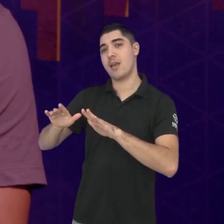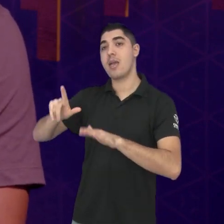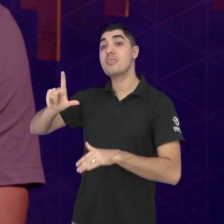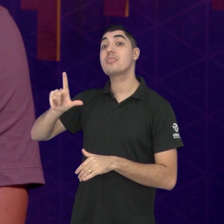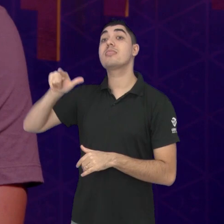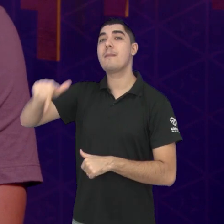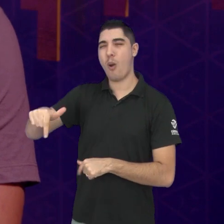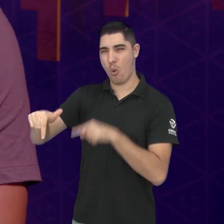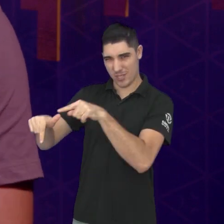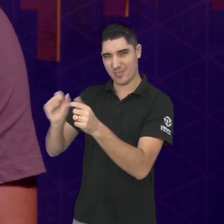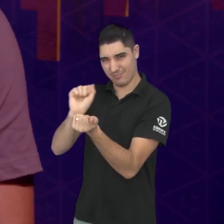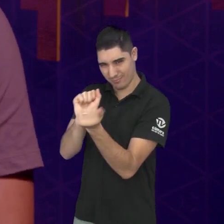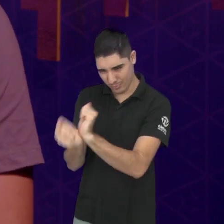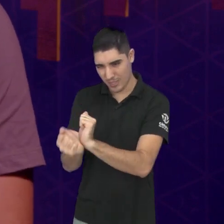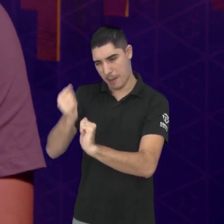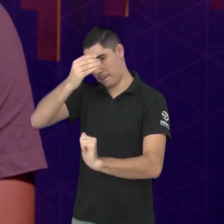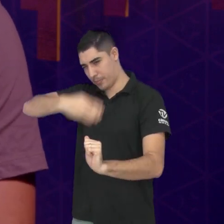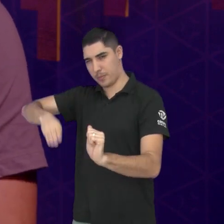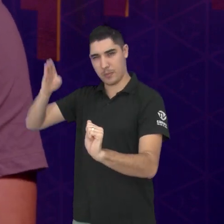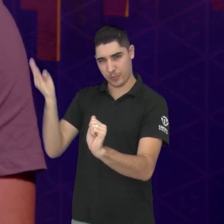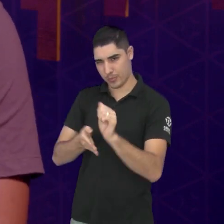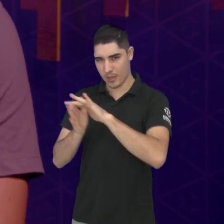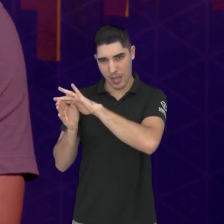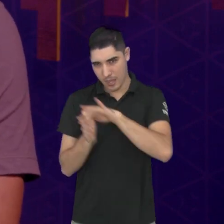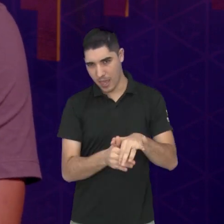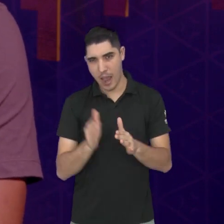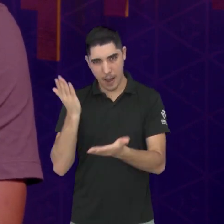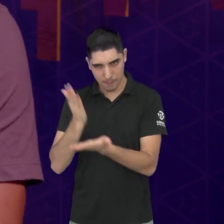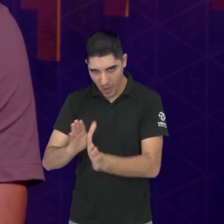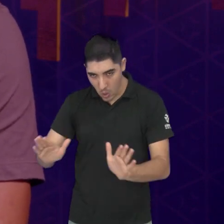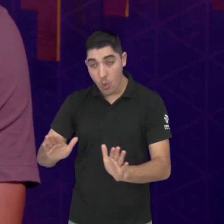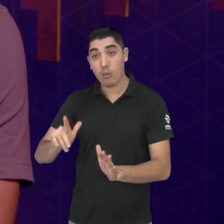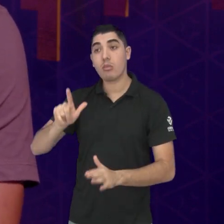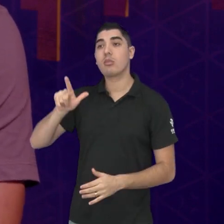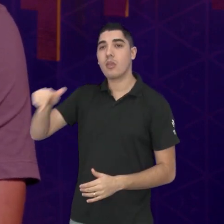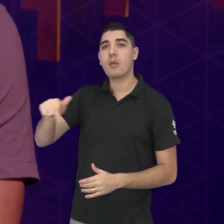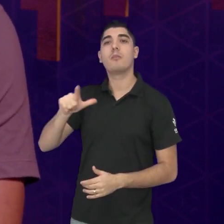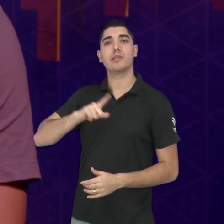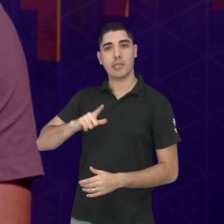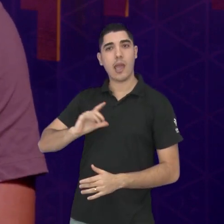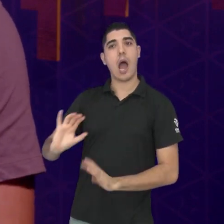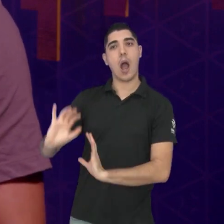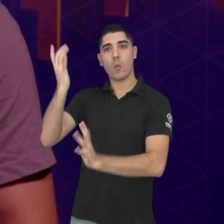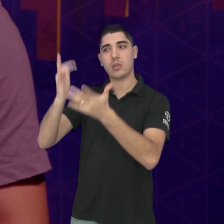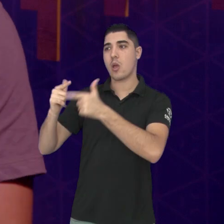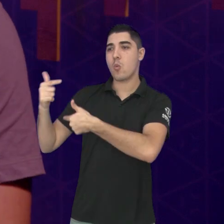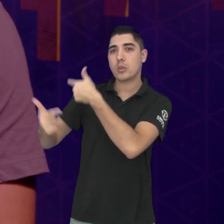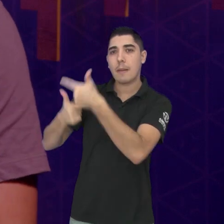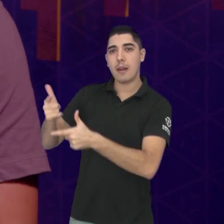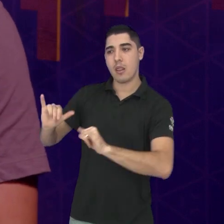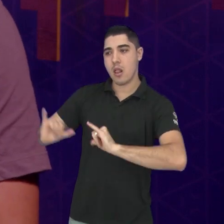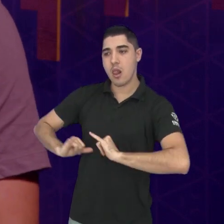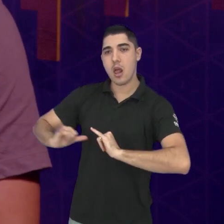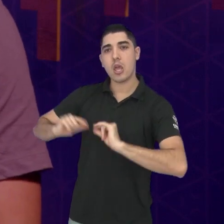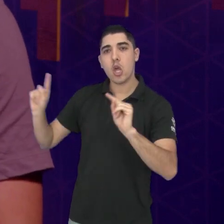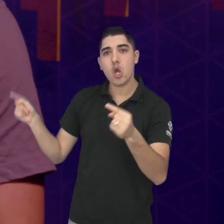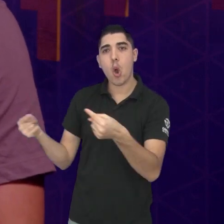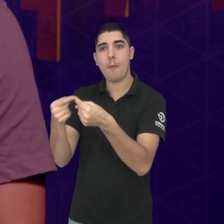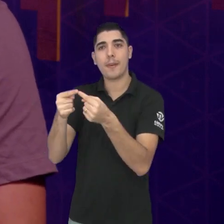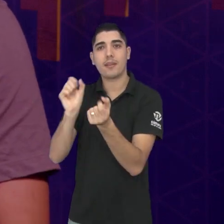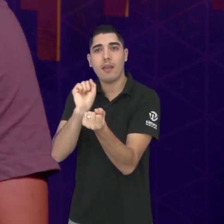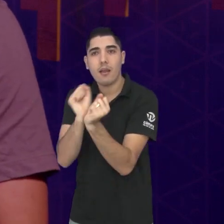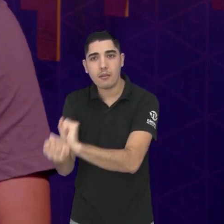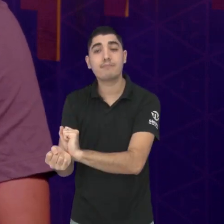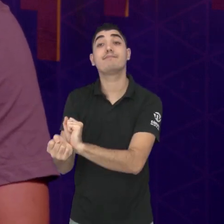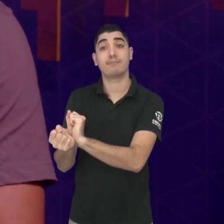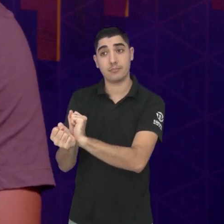da escravatura, né? Situações de trabalho análogas à escravidão, que são